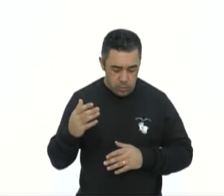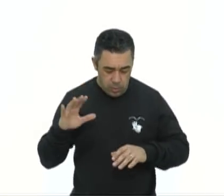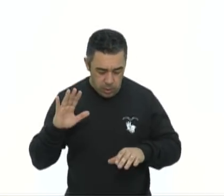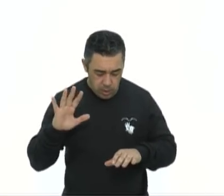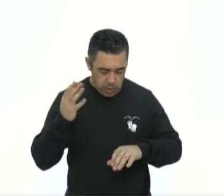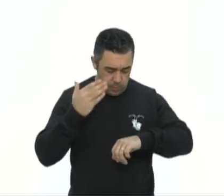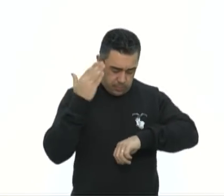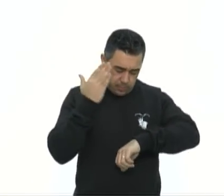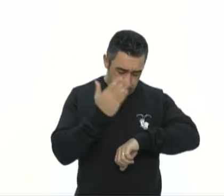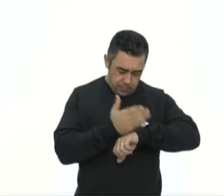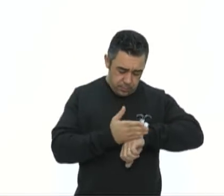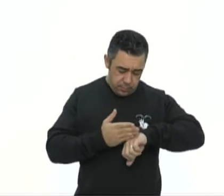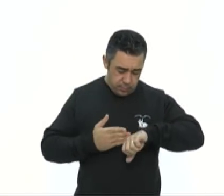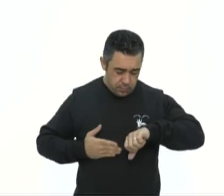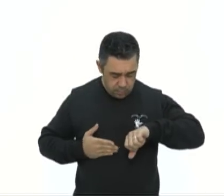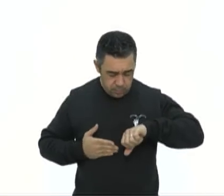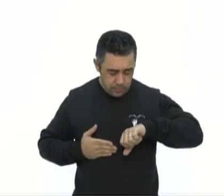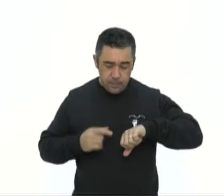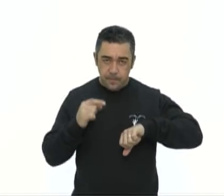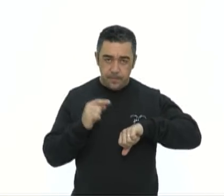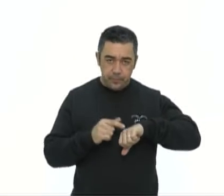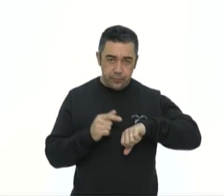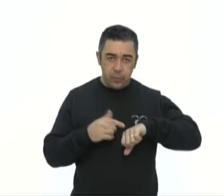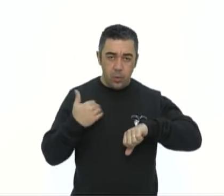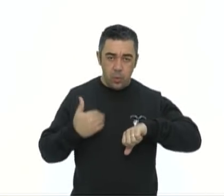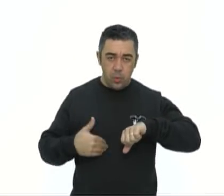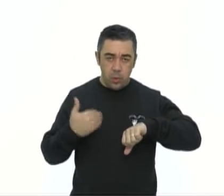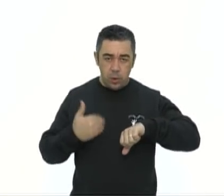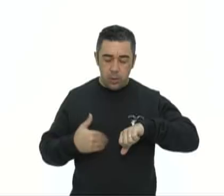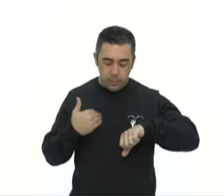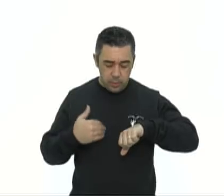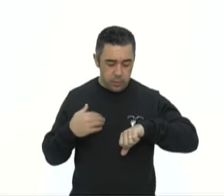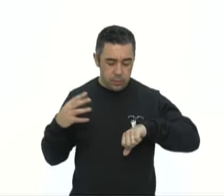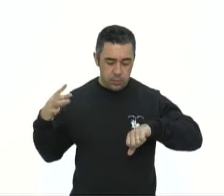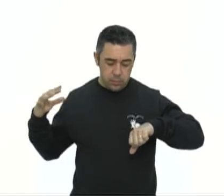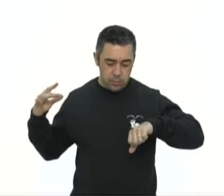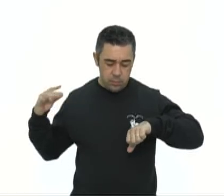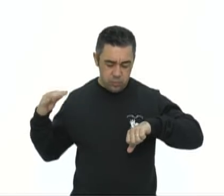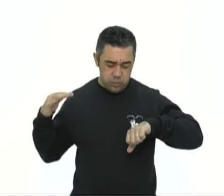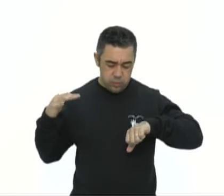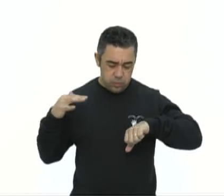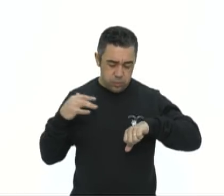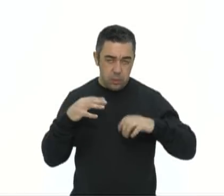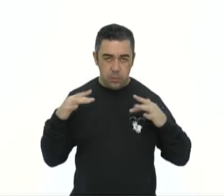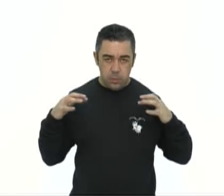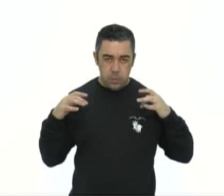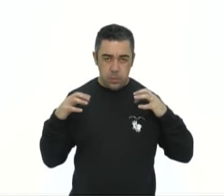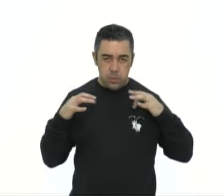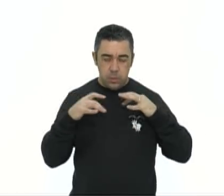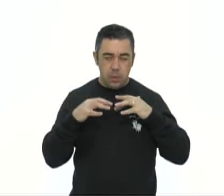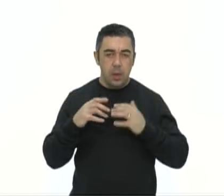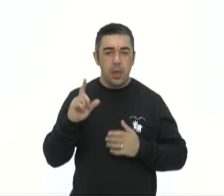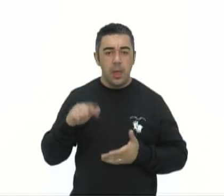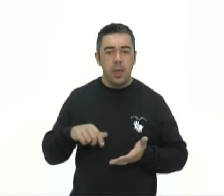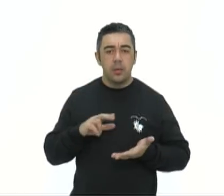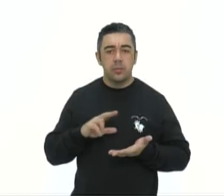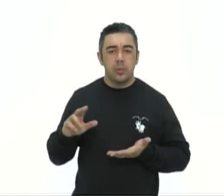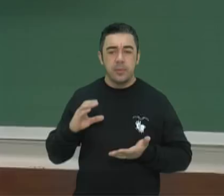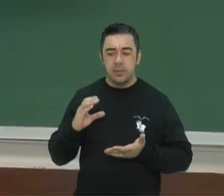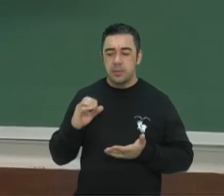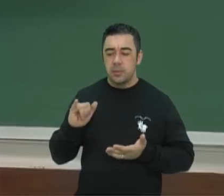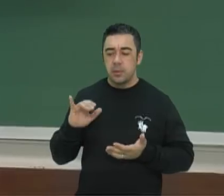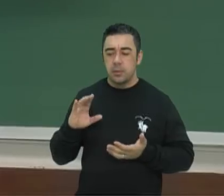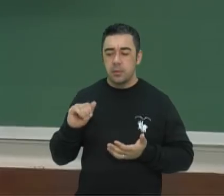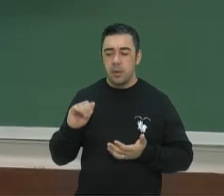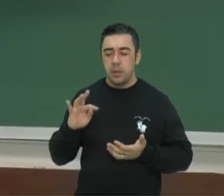corpo em ruínas, os organismos acionam um dos mais instigantes mecanismos biológicos, chamada